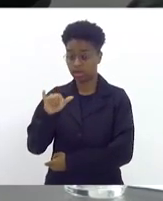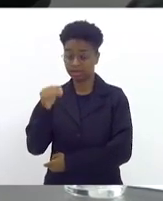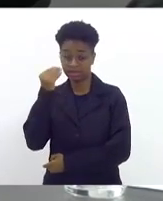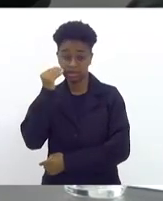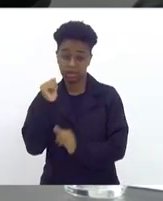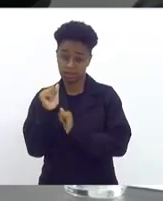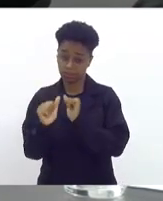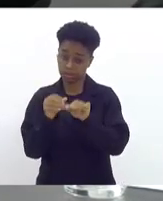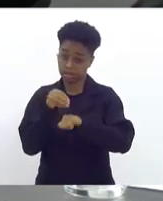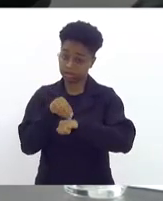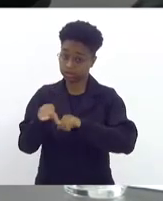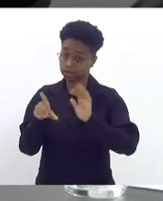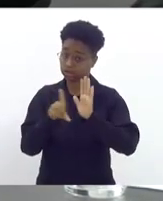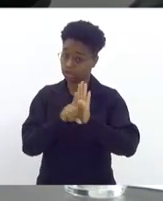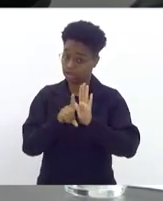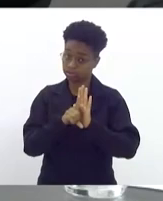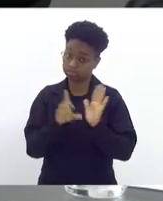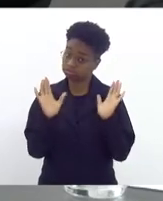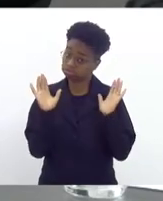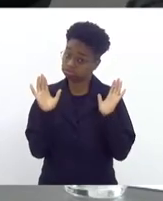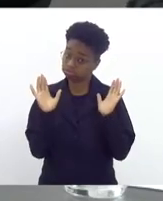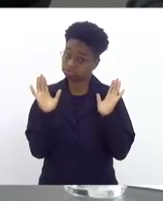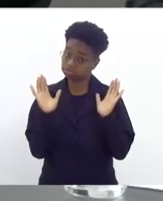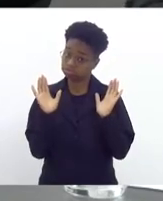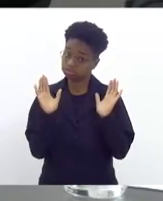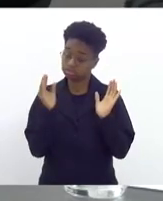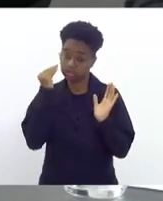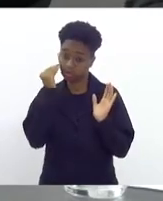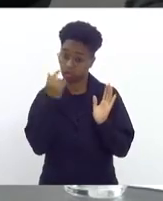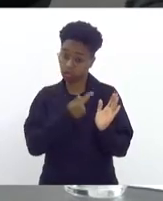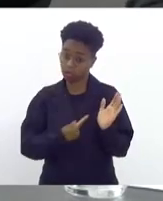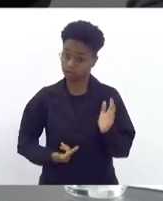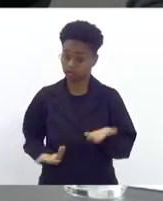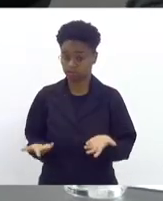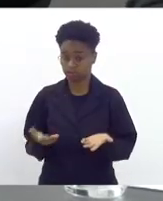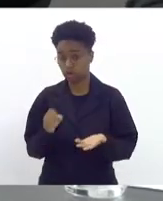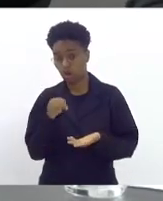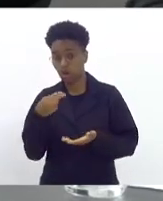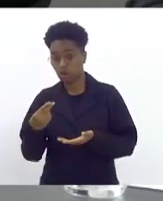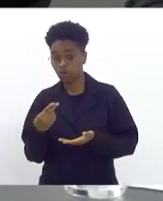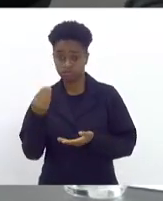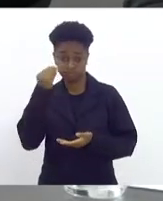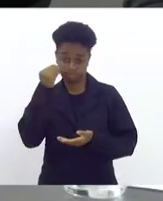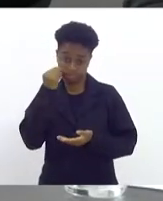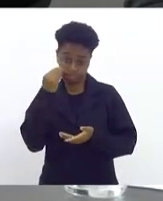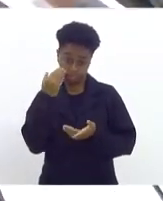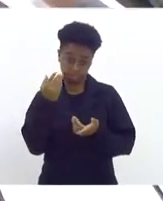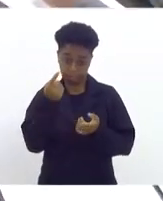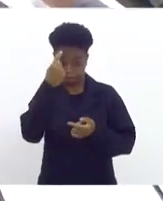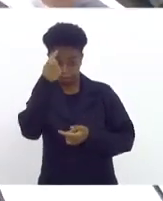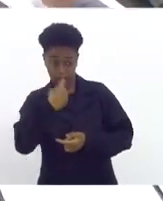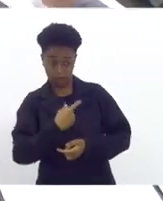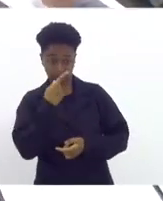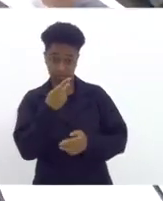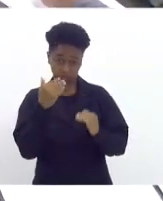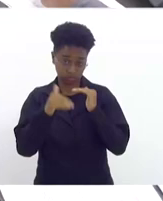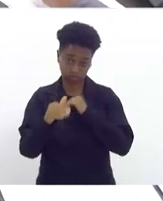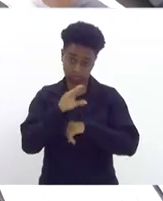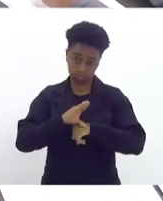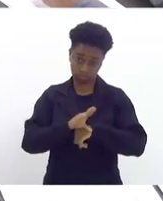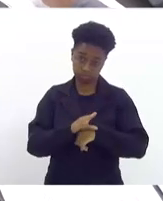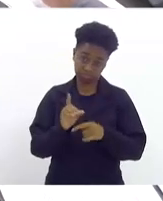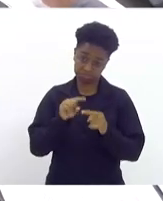transformar em indicação Legislativa para o estado ou enfrentar a inconstitucionalidade transformando a indicação